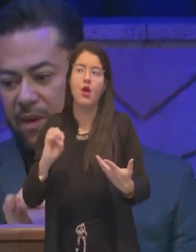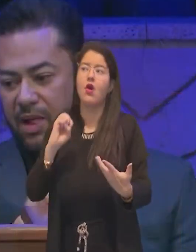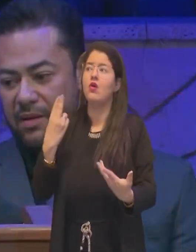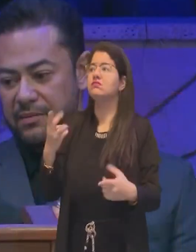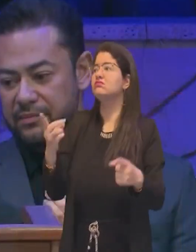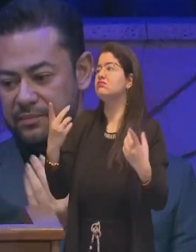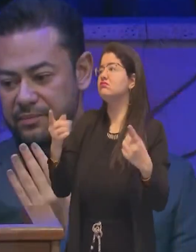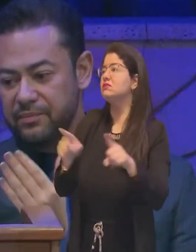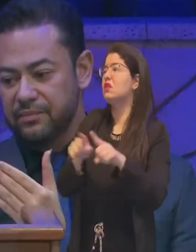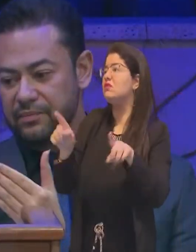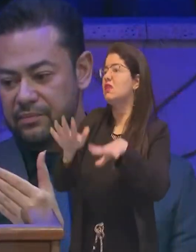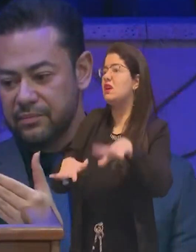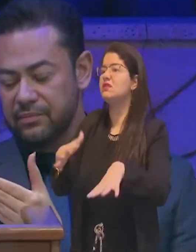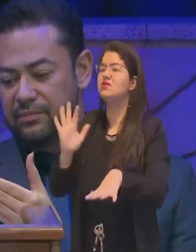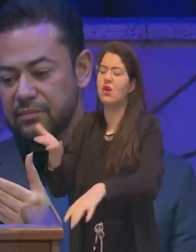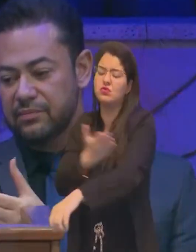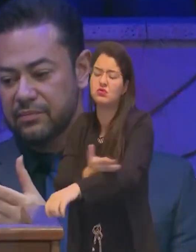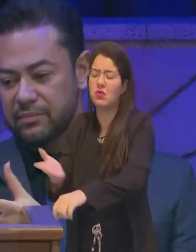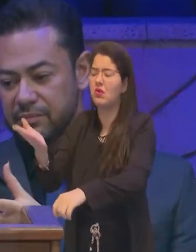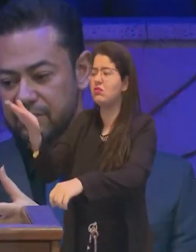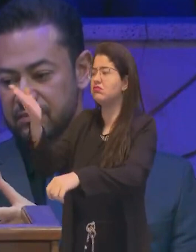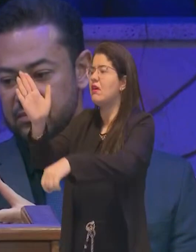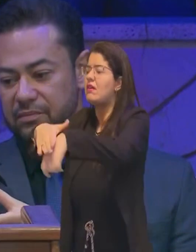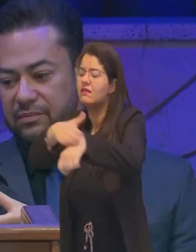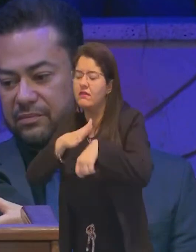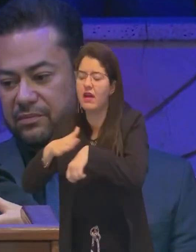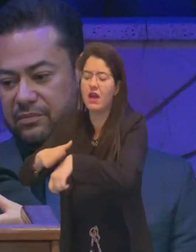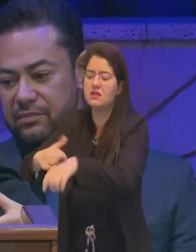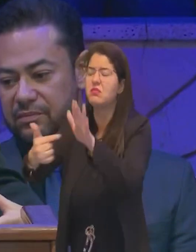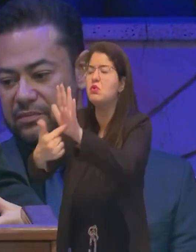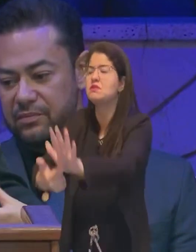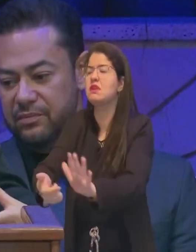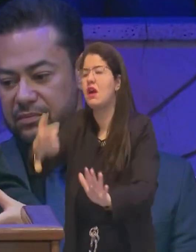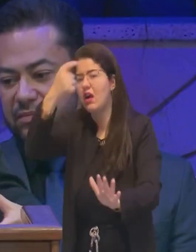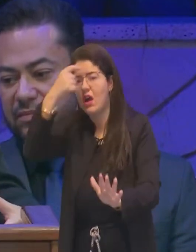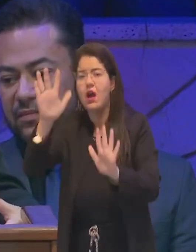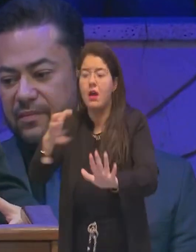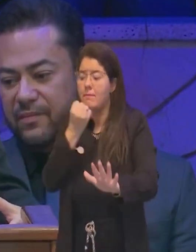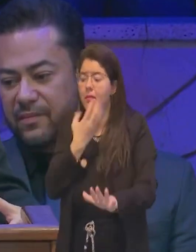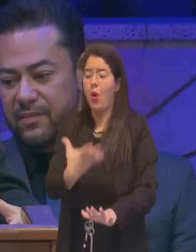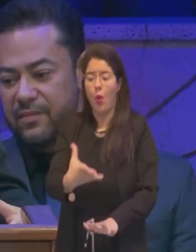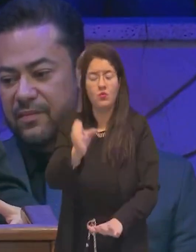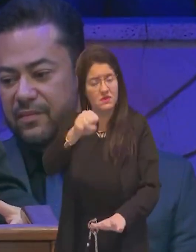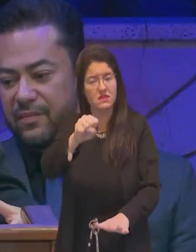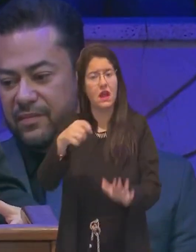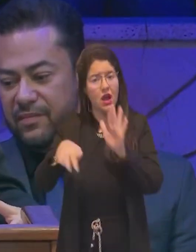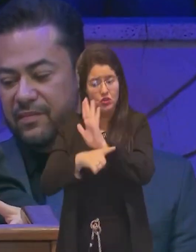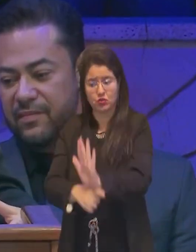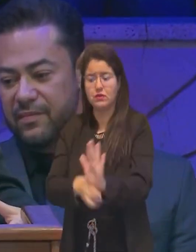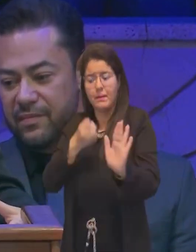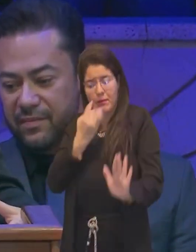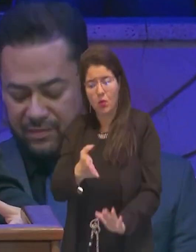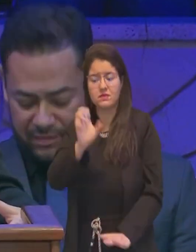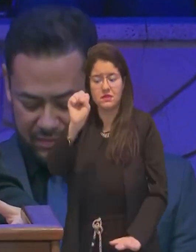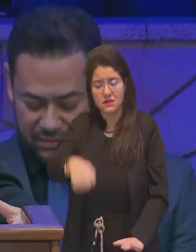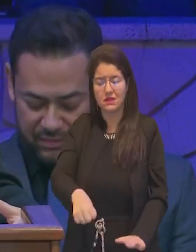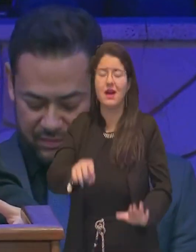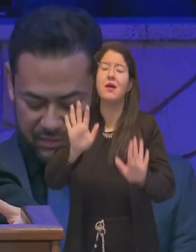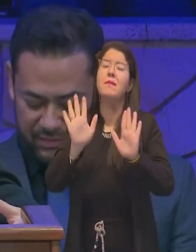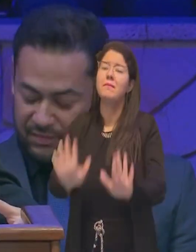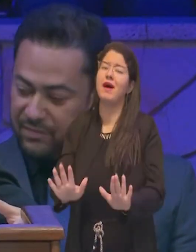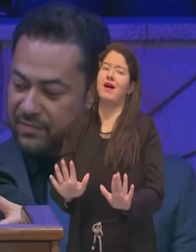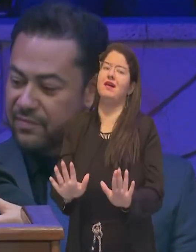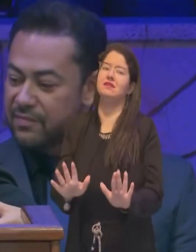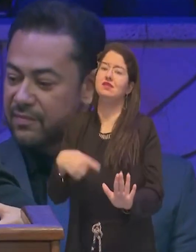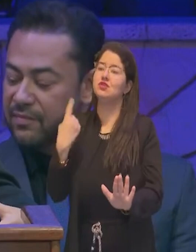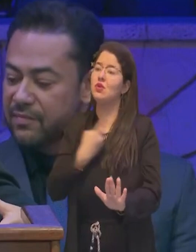talvez aceitar uma boa consciência nisso, sabe? É bom, você se sente bem quando você ajuda alguém. Mas a gente tem